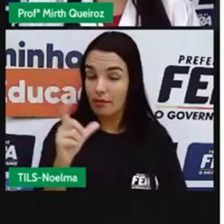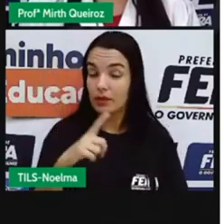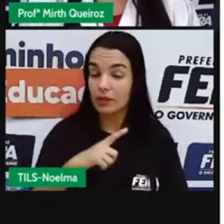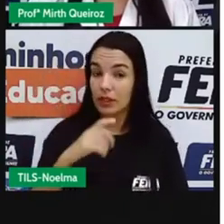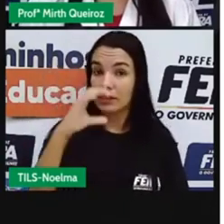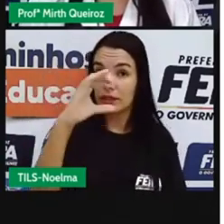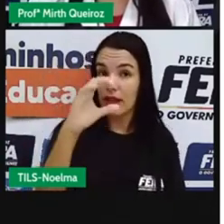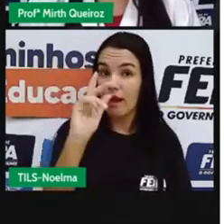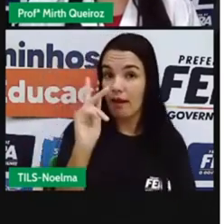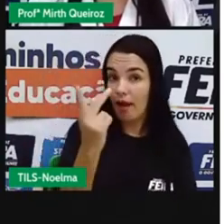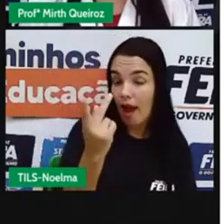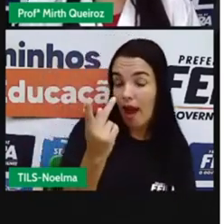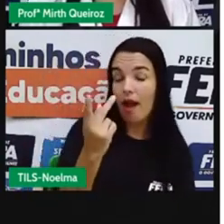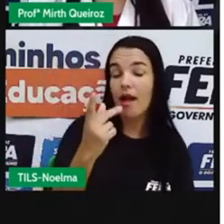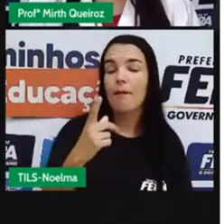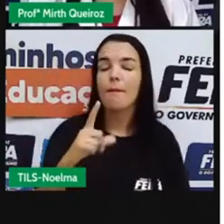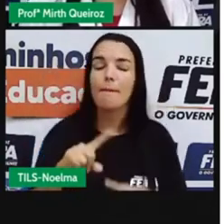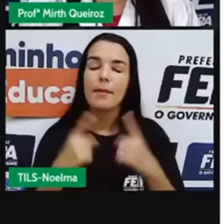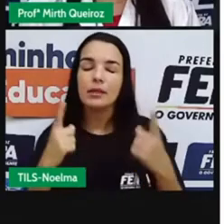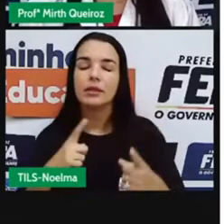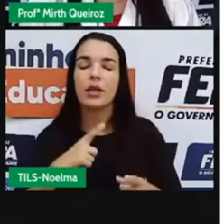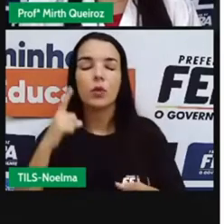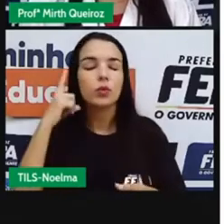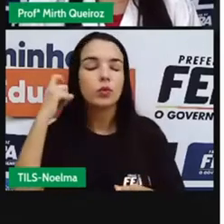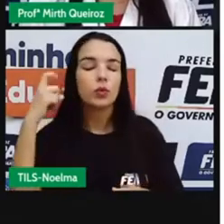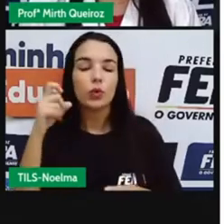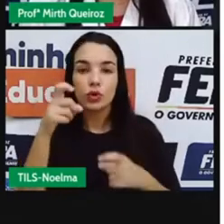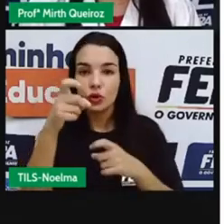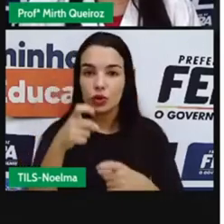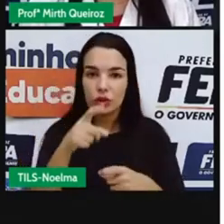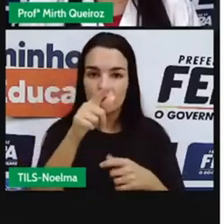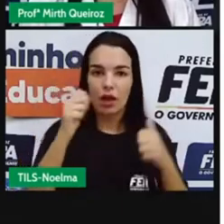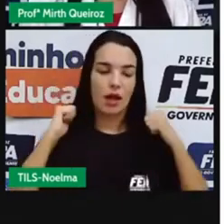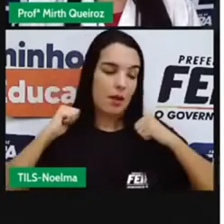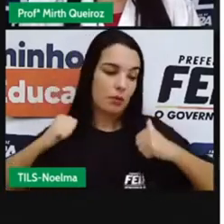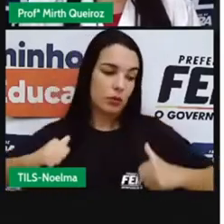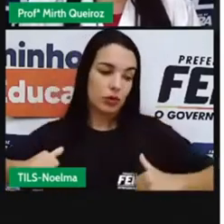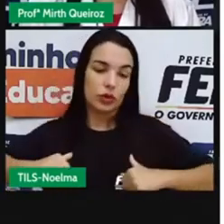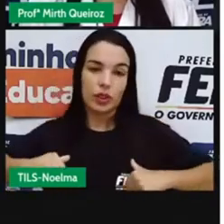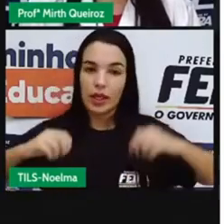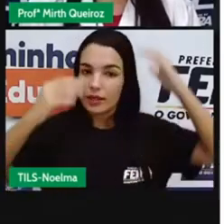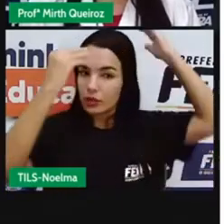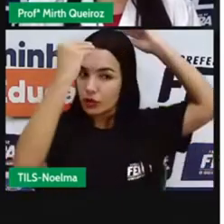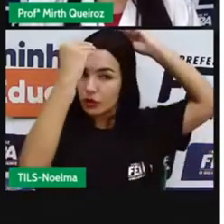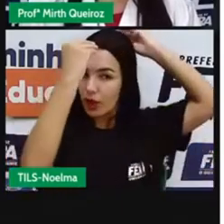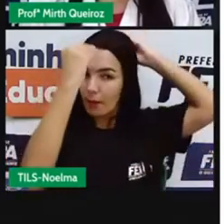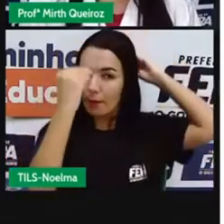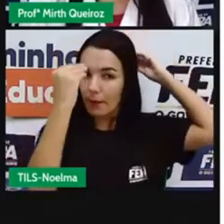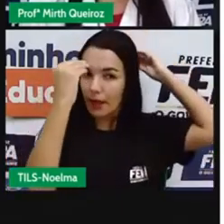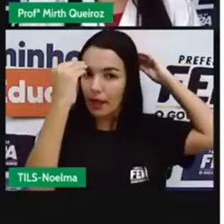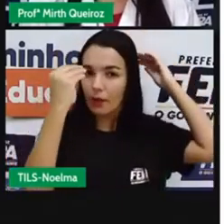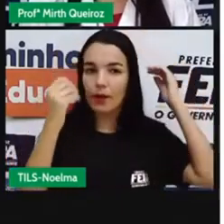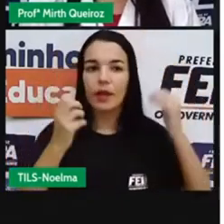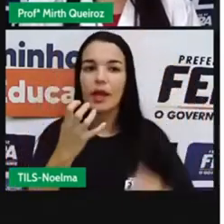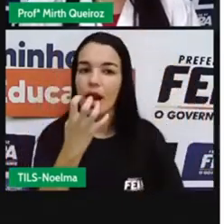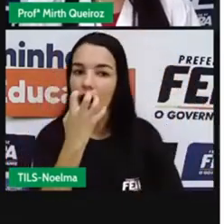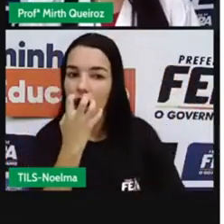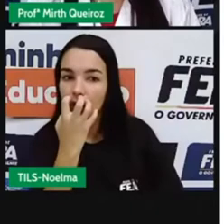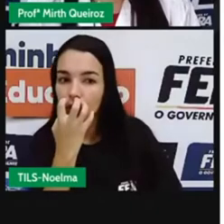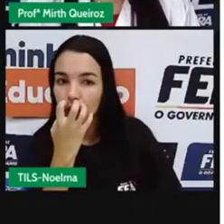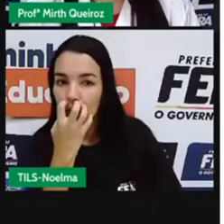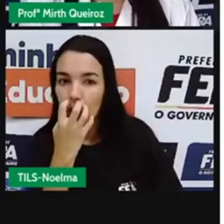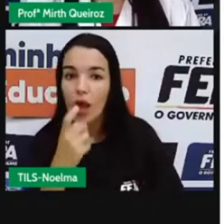CH. Mochila, chapéu, cachorro. Notem que mochila,